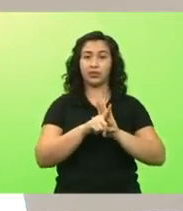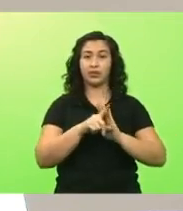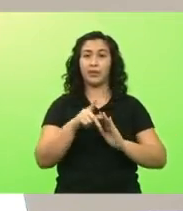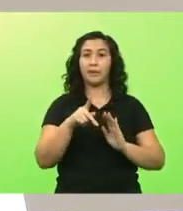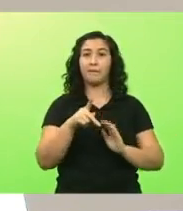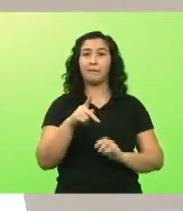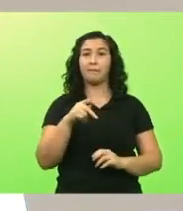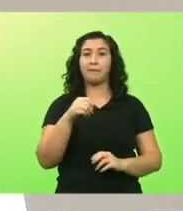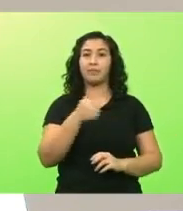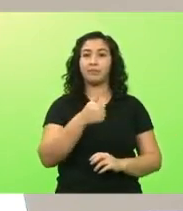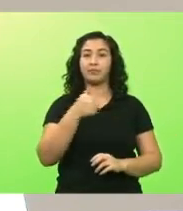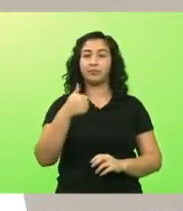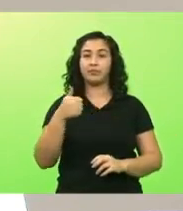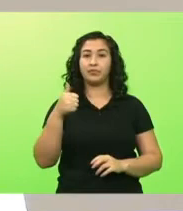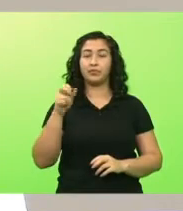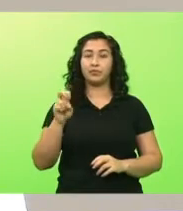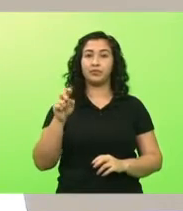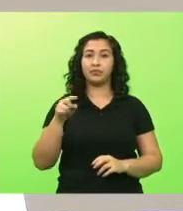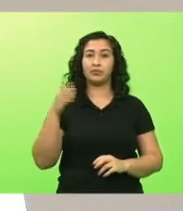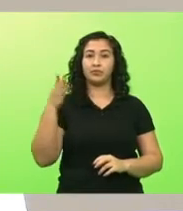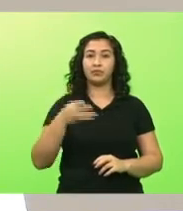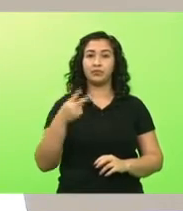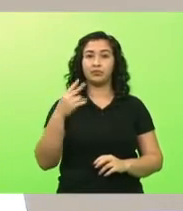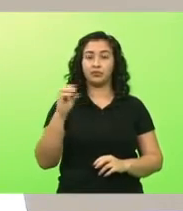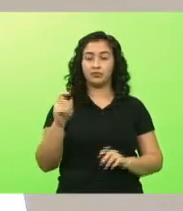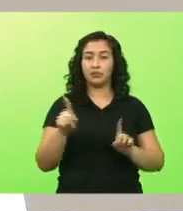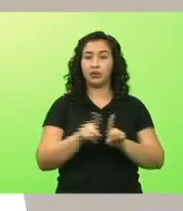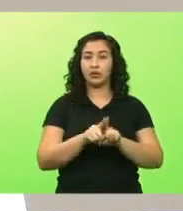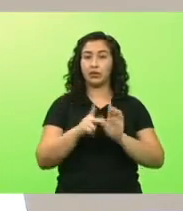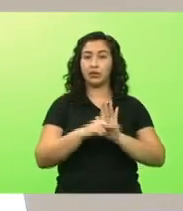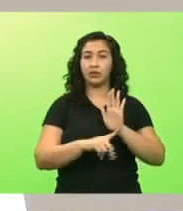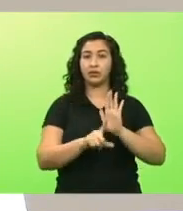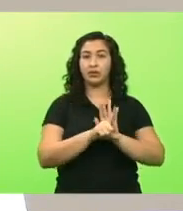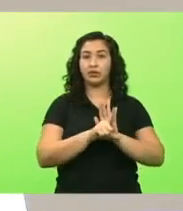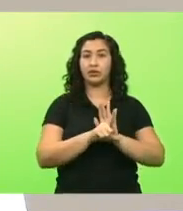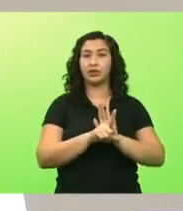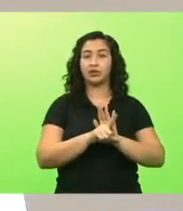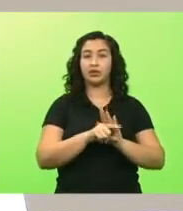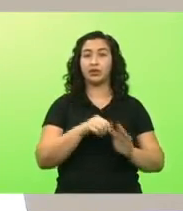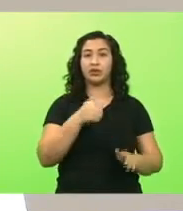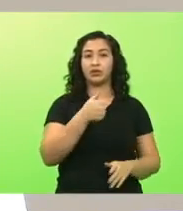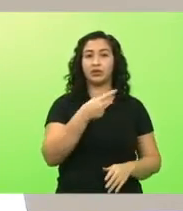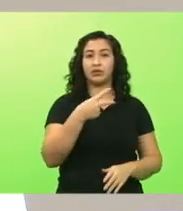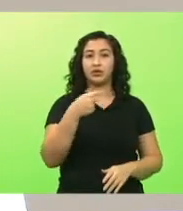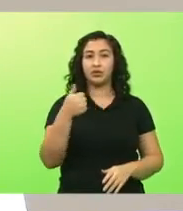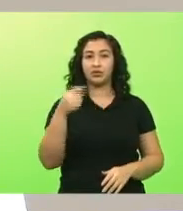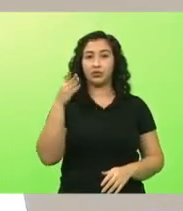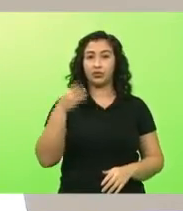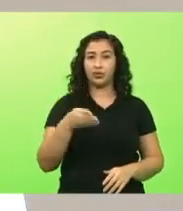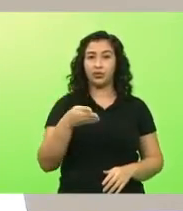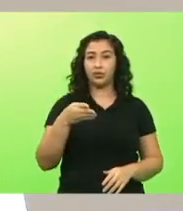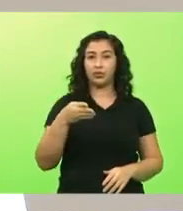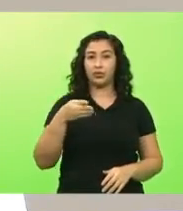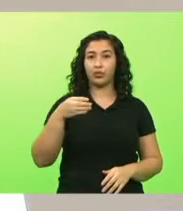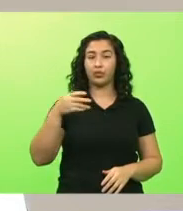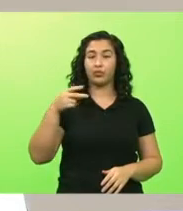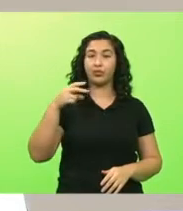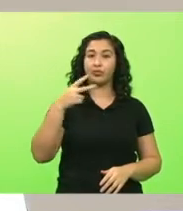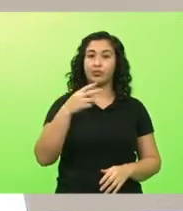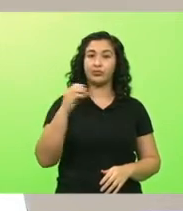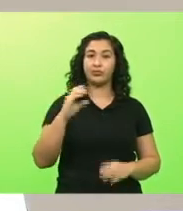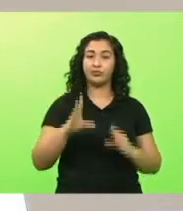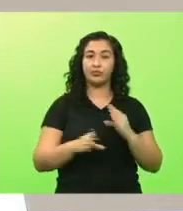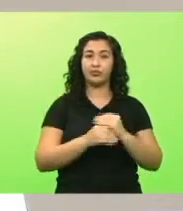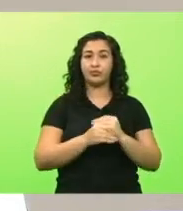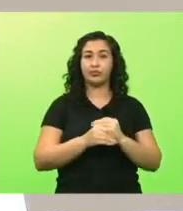115.0 de 2020 e o projeto de lei 121.9 de 2020, com emenda substitutiva global Estadual e